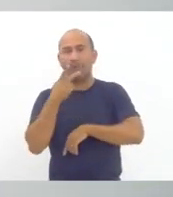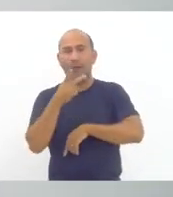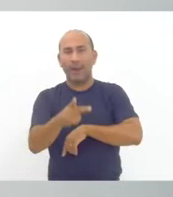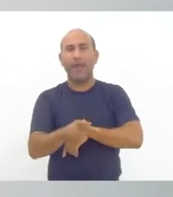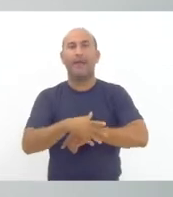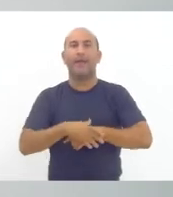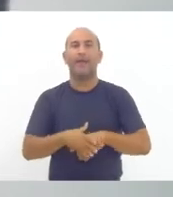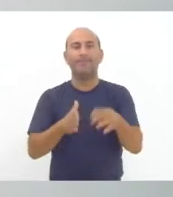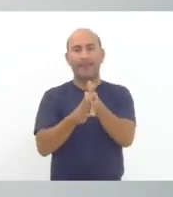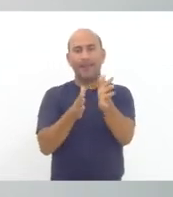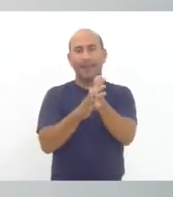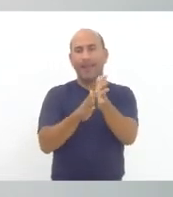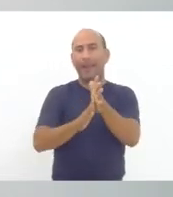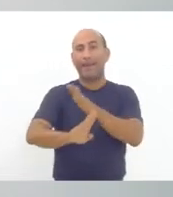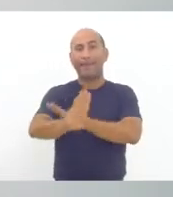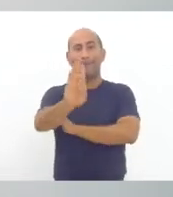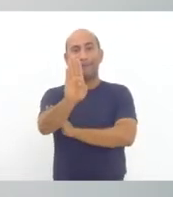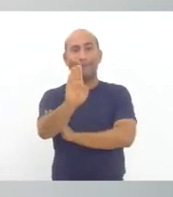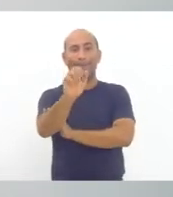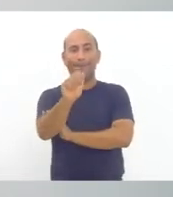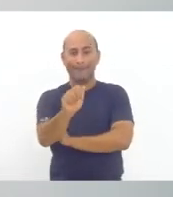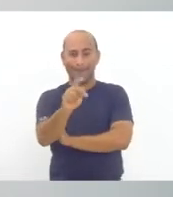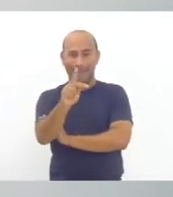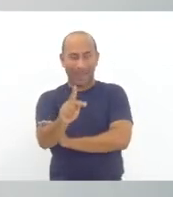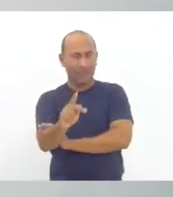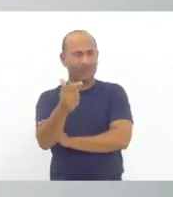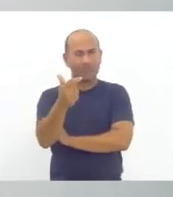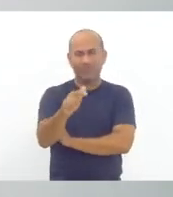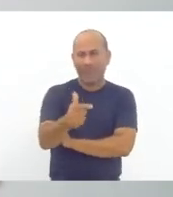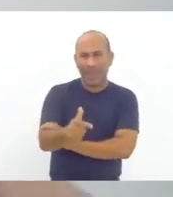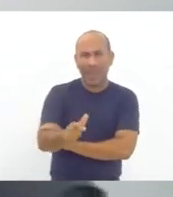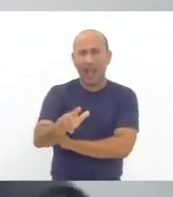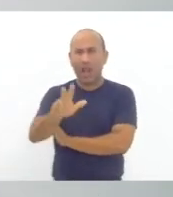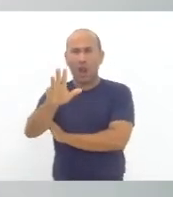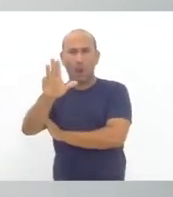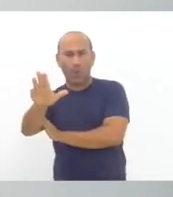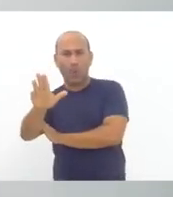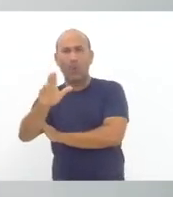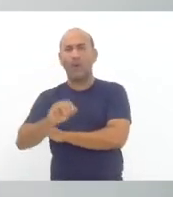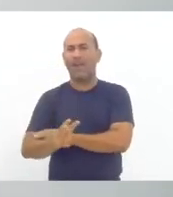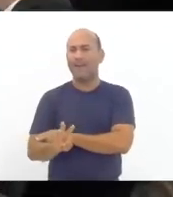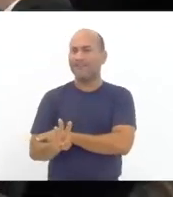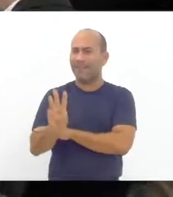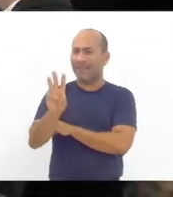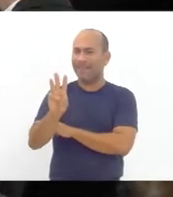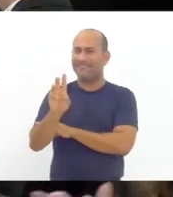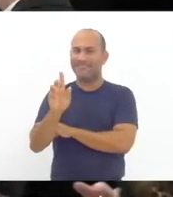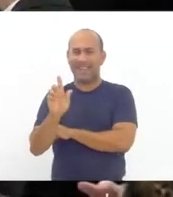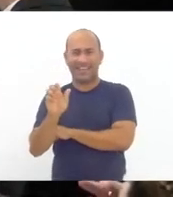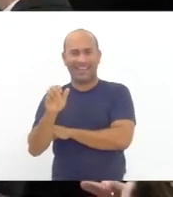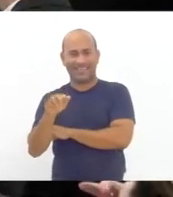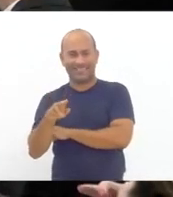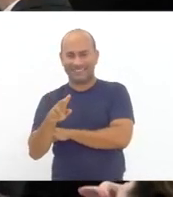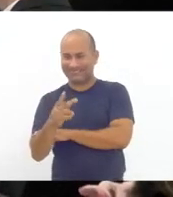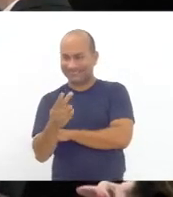na homenagem do bap não tem Lula em Belford Roxo o Waguinho nada disso eu quero tá lá com meu amigo e aí alguém falou Pô